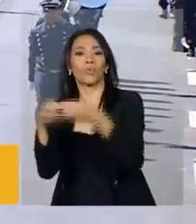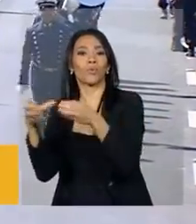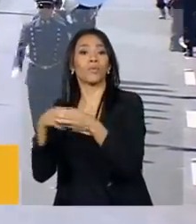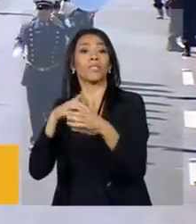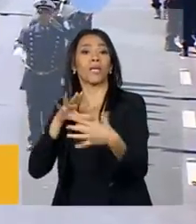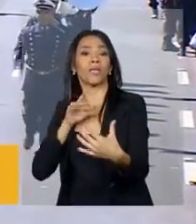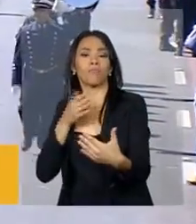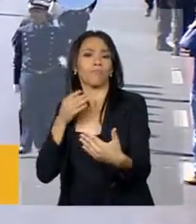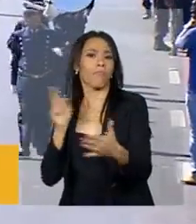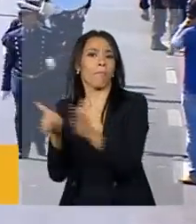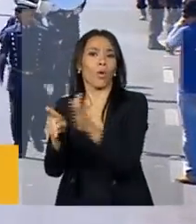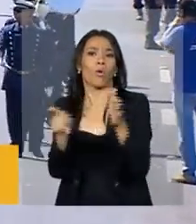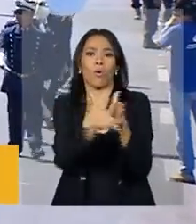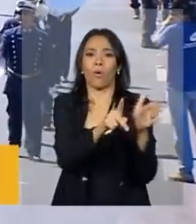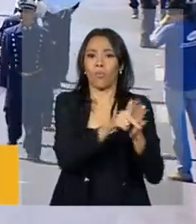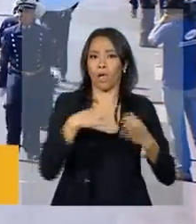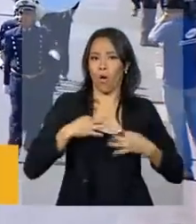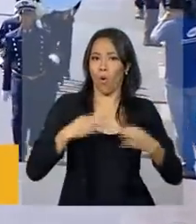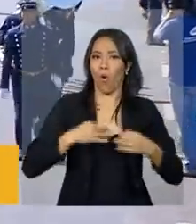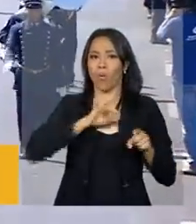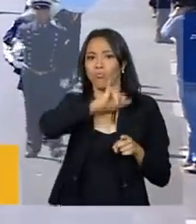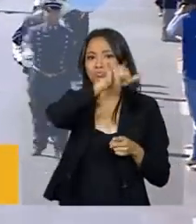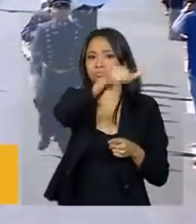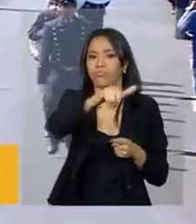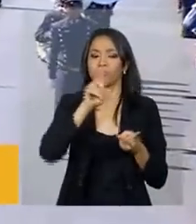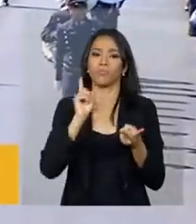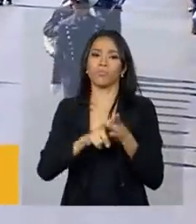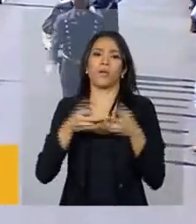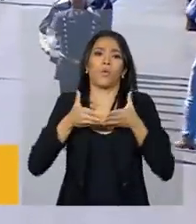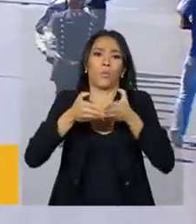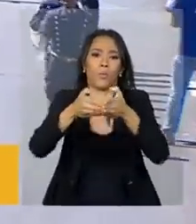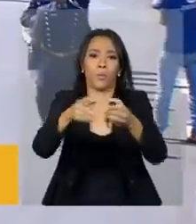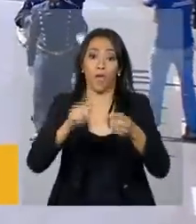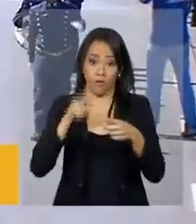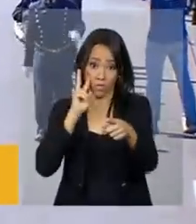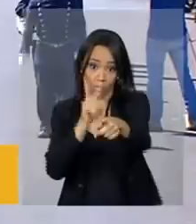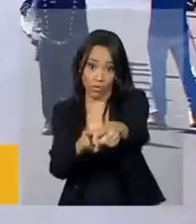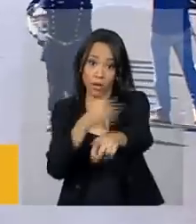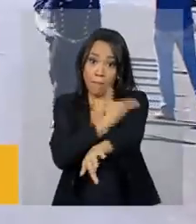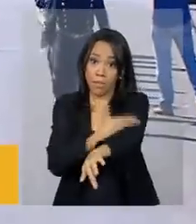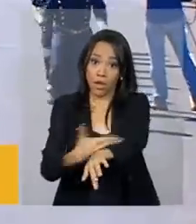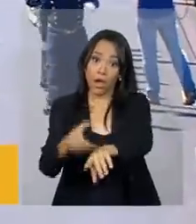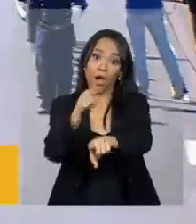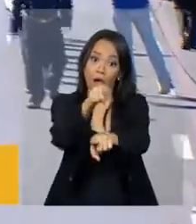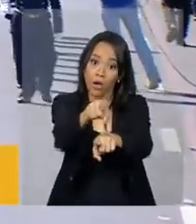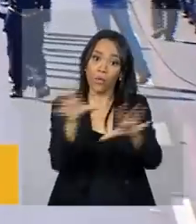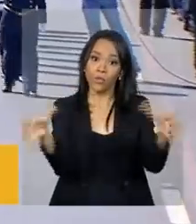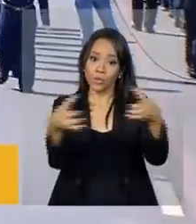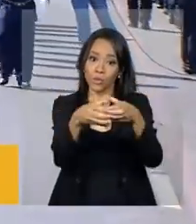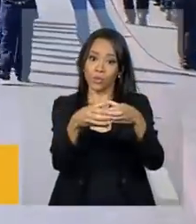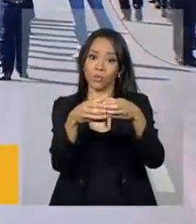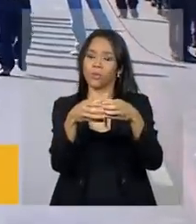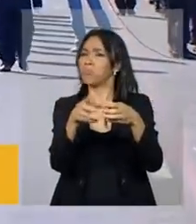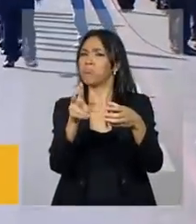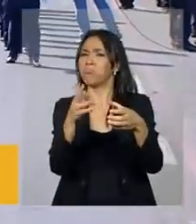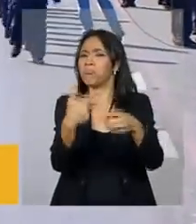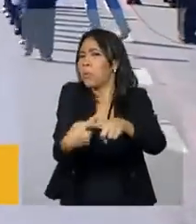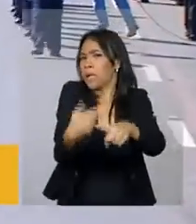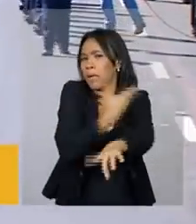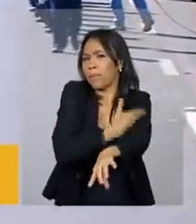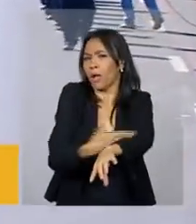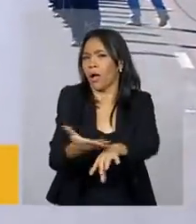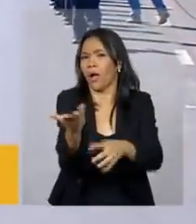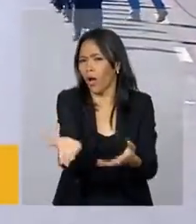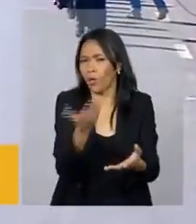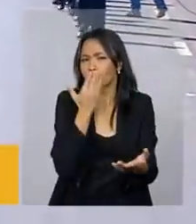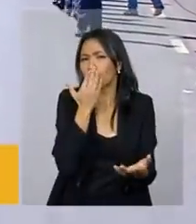vários uniformes peculiares. Vê que os cadetes têm um uniforme todo branco. E isso caracteriza o quê? Por que é branco o uniforme do